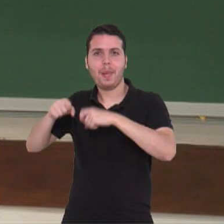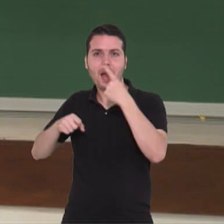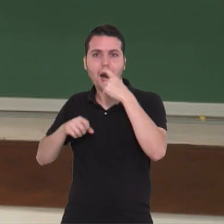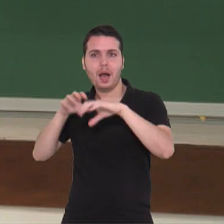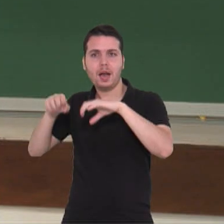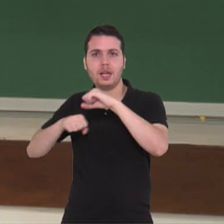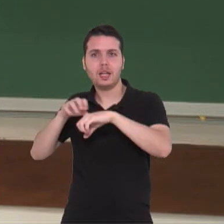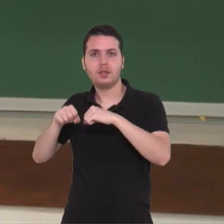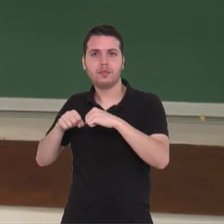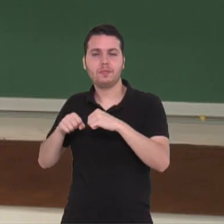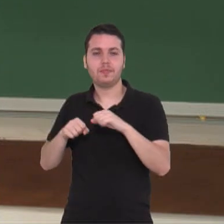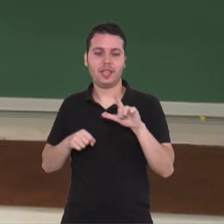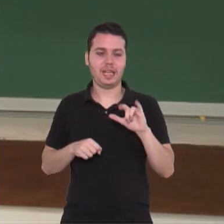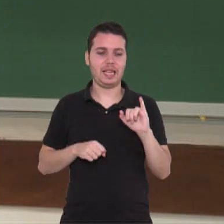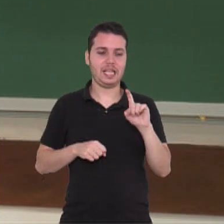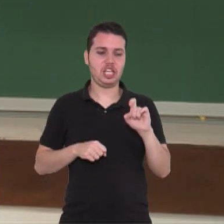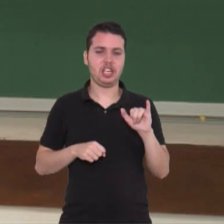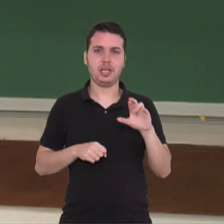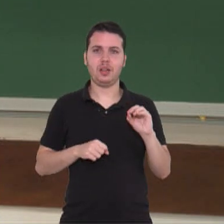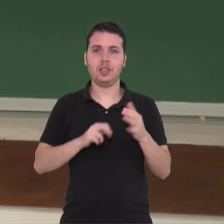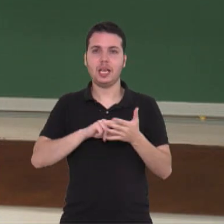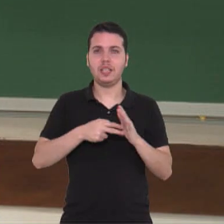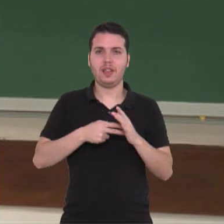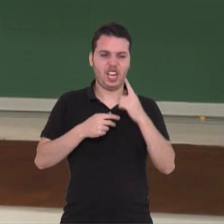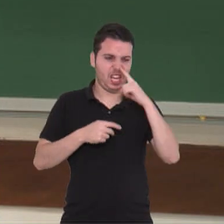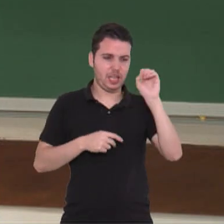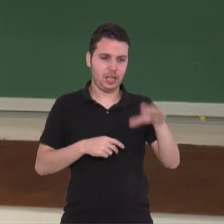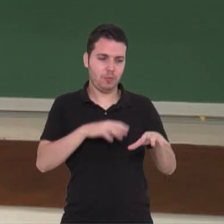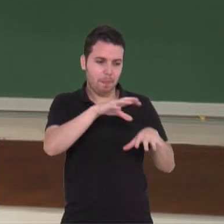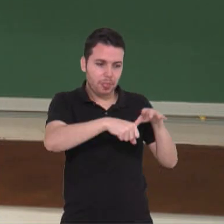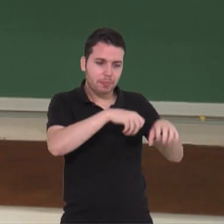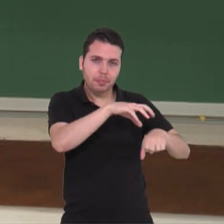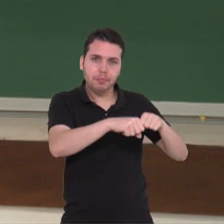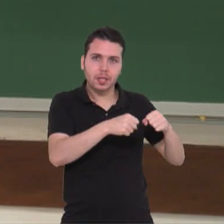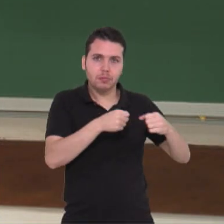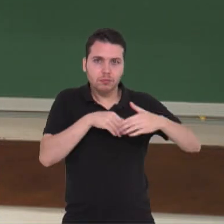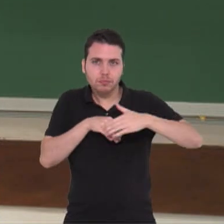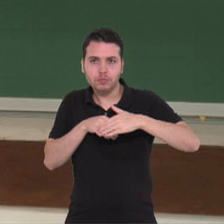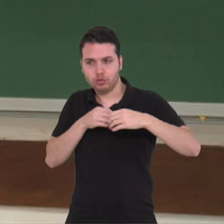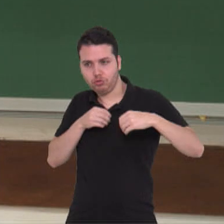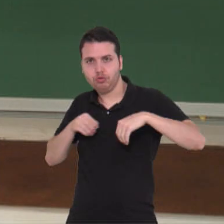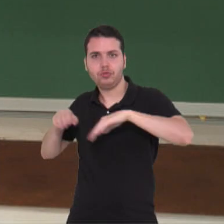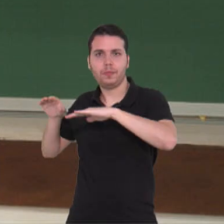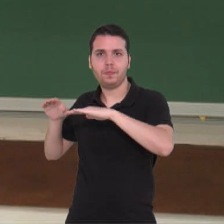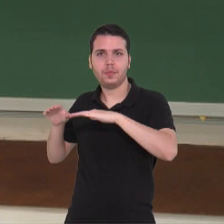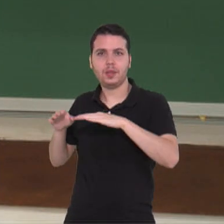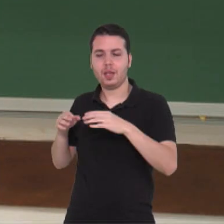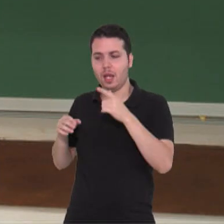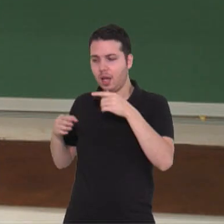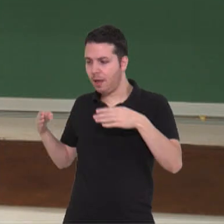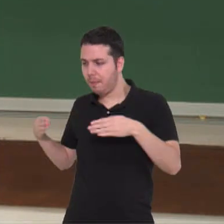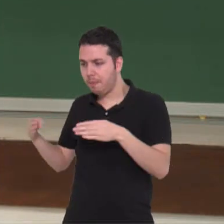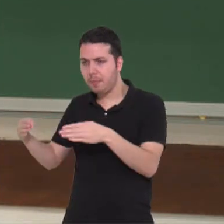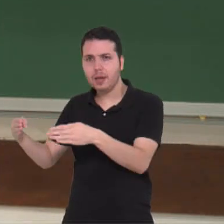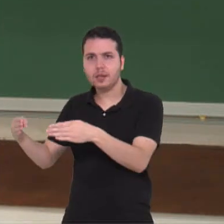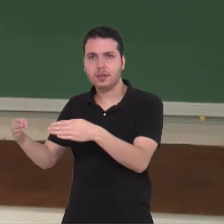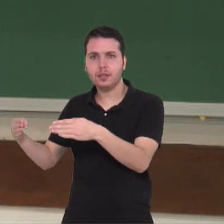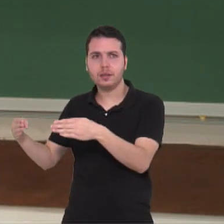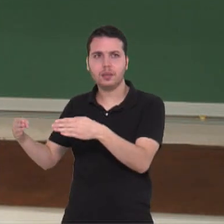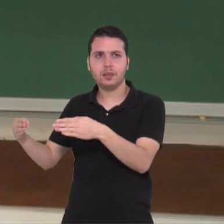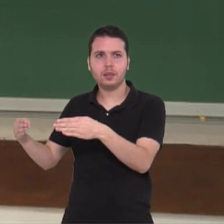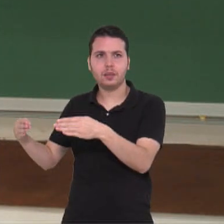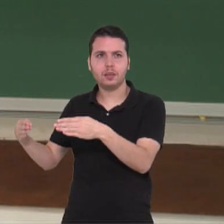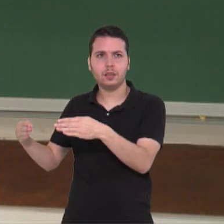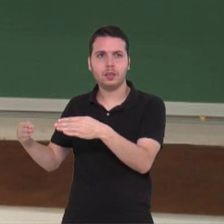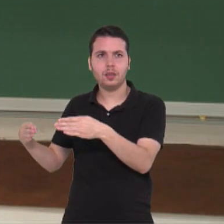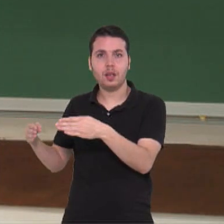a fazer o quê? O que, que o lixeiro faz? Recolhe lixo. O que, que os peixes estão fazendo? Eles não estão limpando o lago? Eles